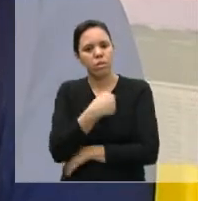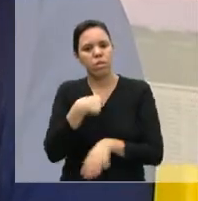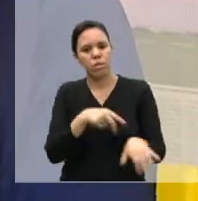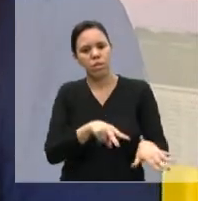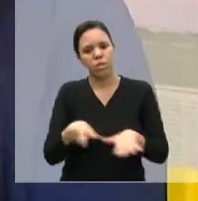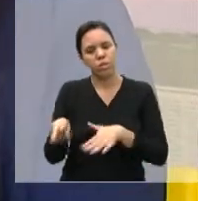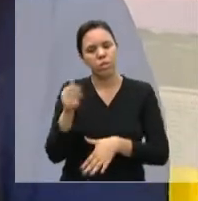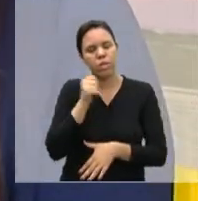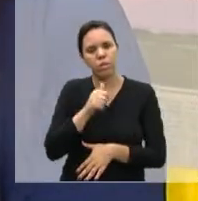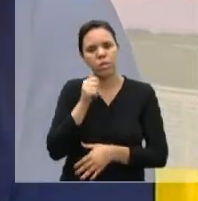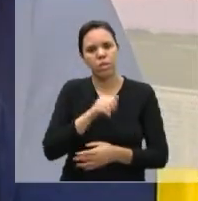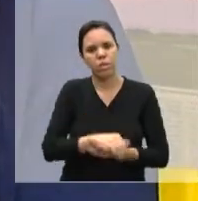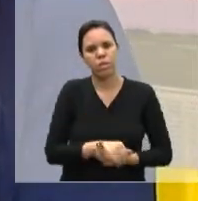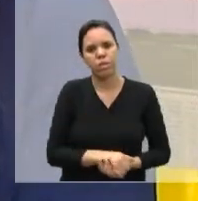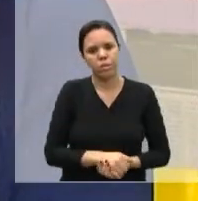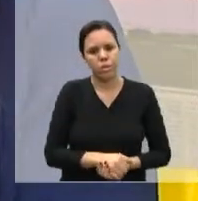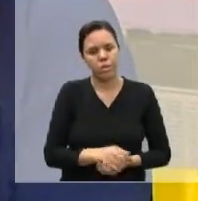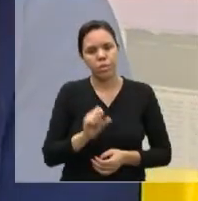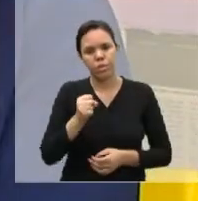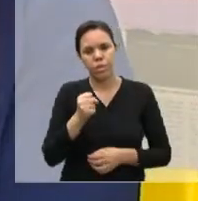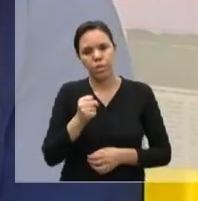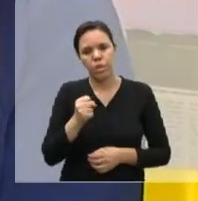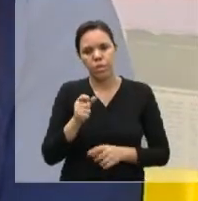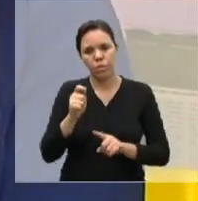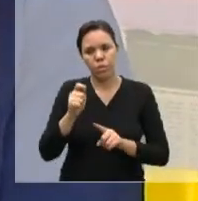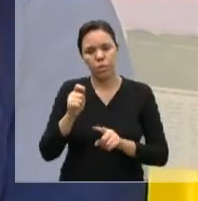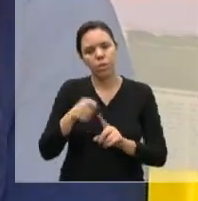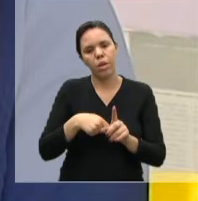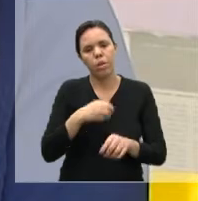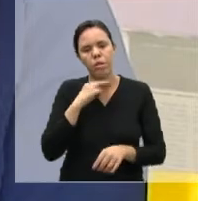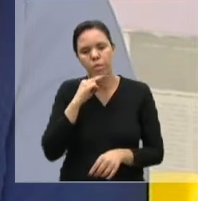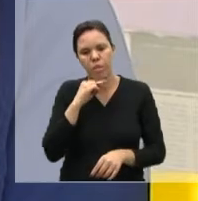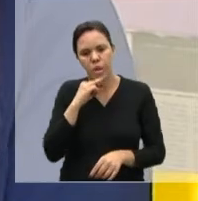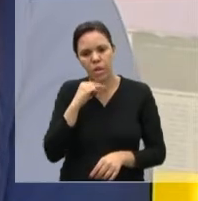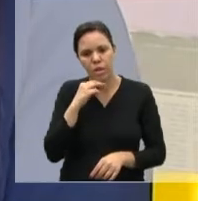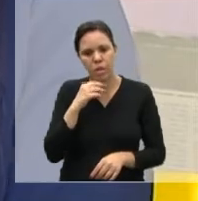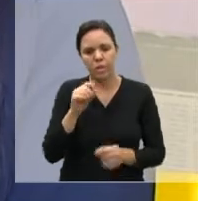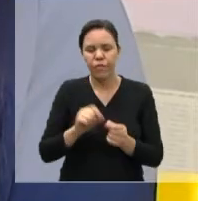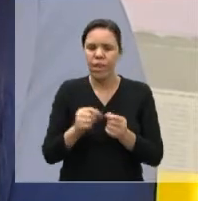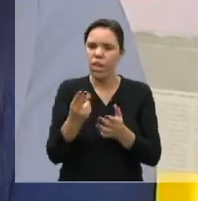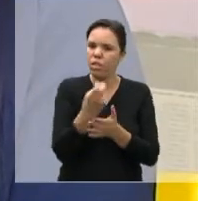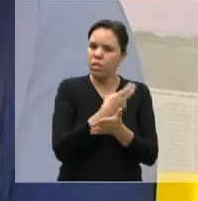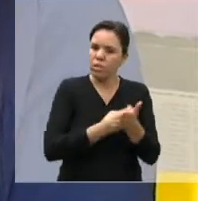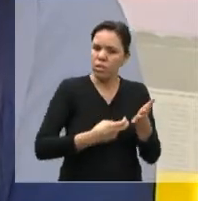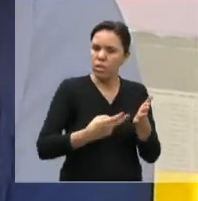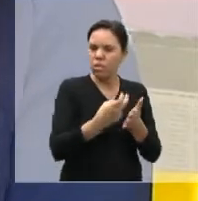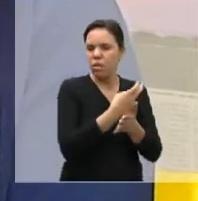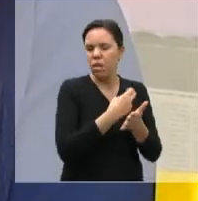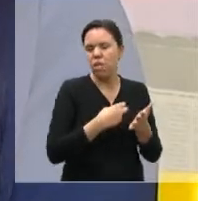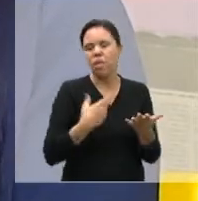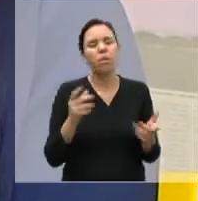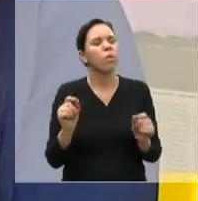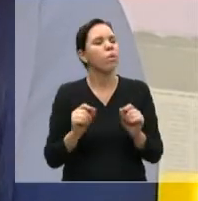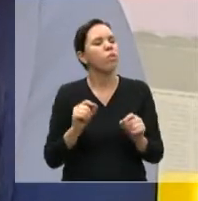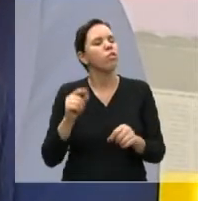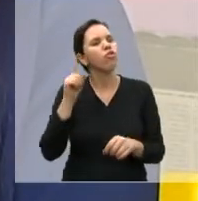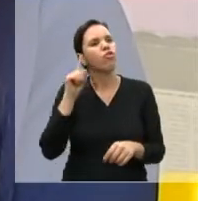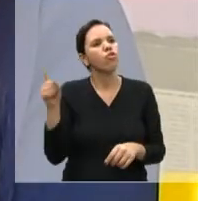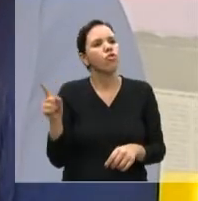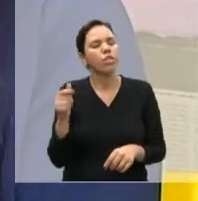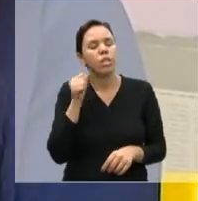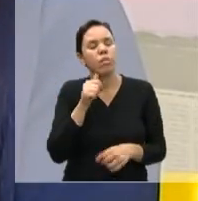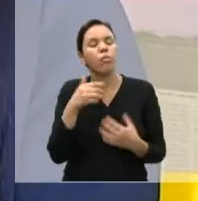para que eles fizessem alguns desenhos, algumas ilustrações sobre o Dia Internacional da Mulher. pensando em frases que geralmente as